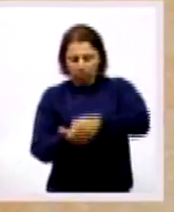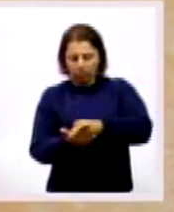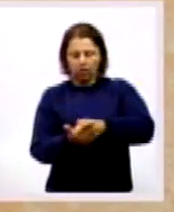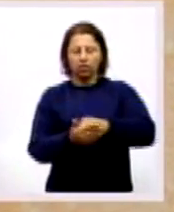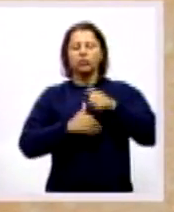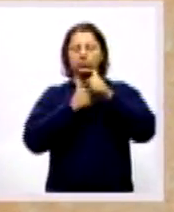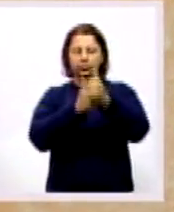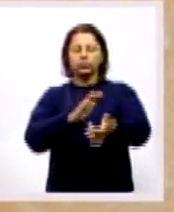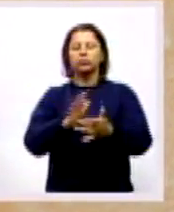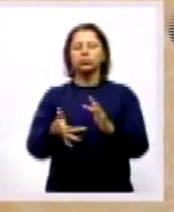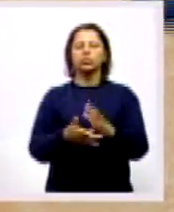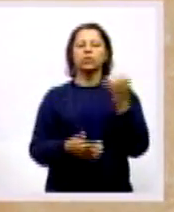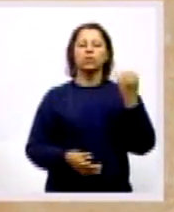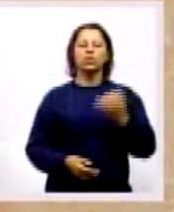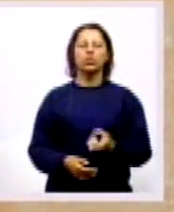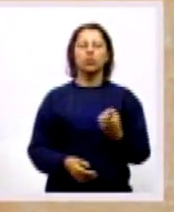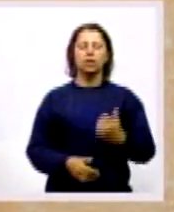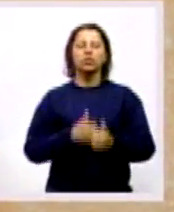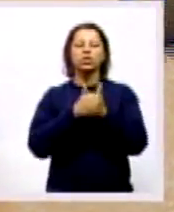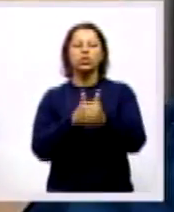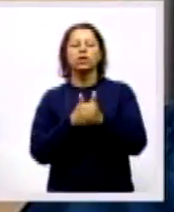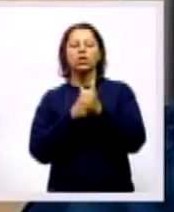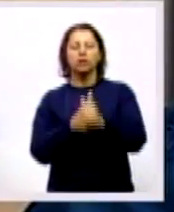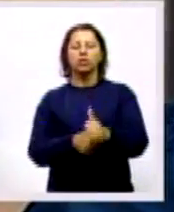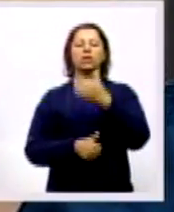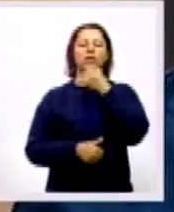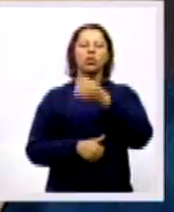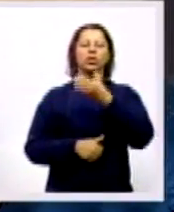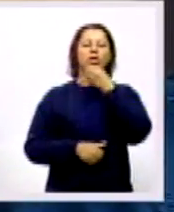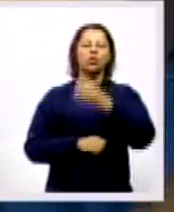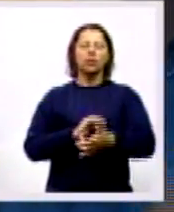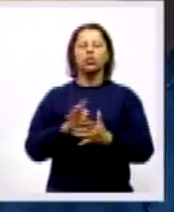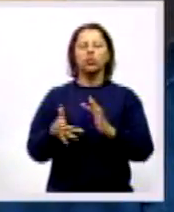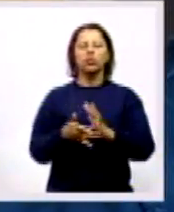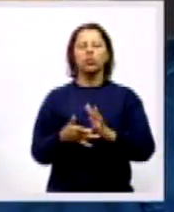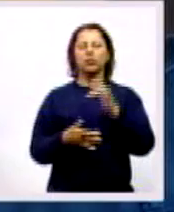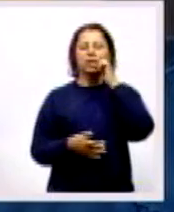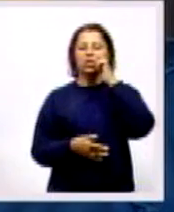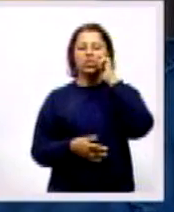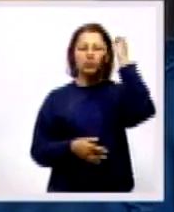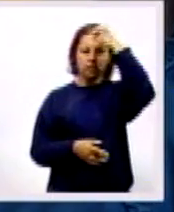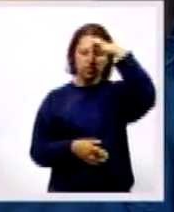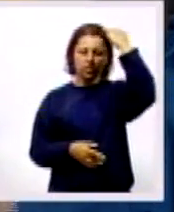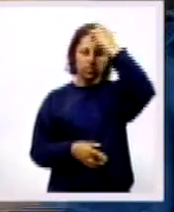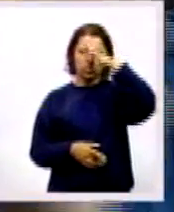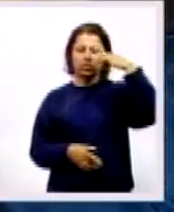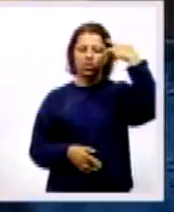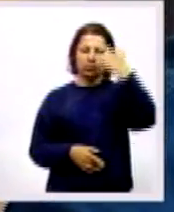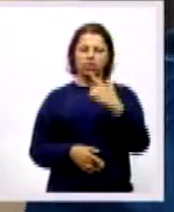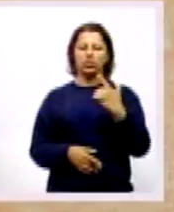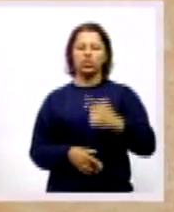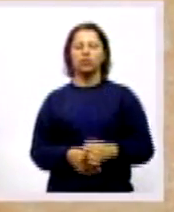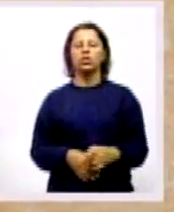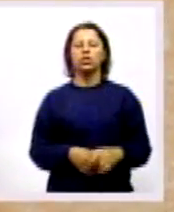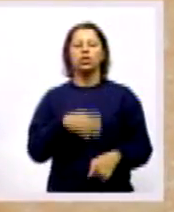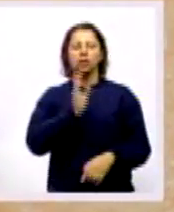homem. Sigo os passos deste homem, tão humano, tão divino,